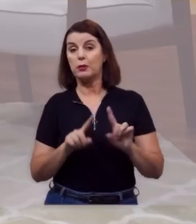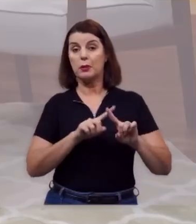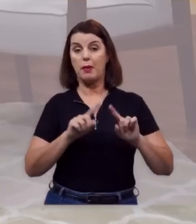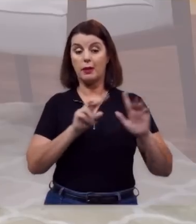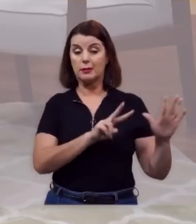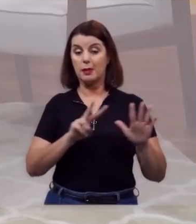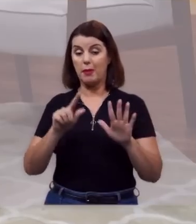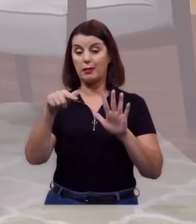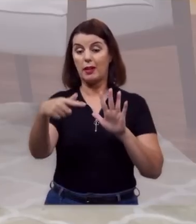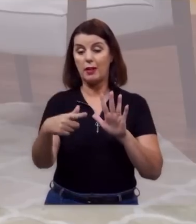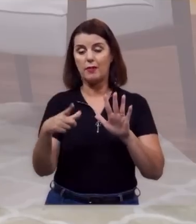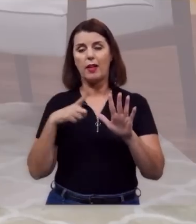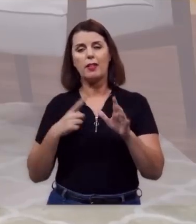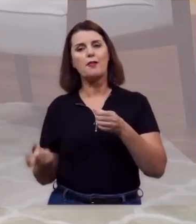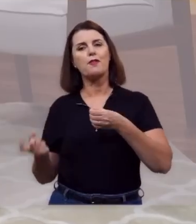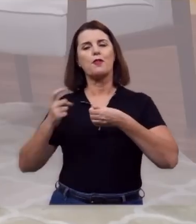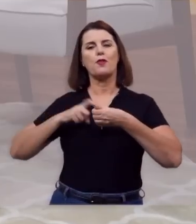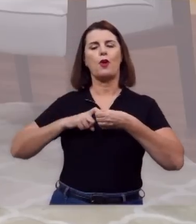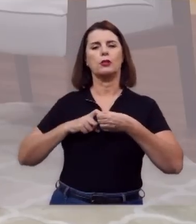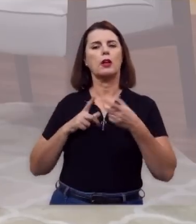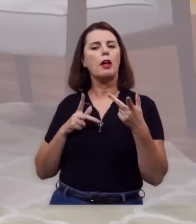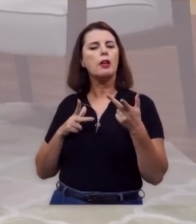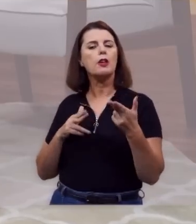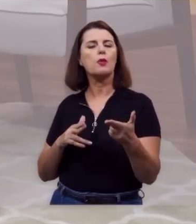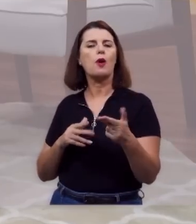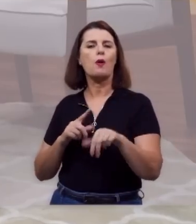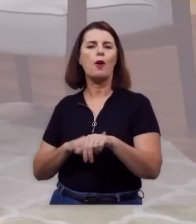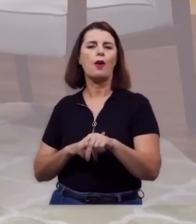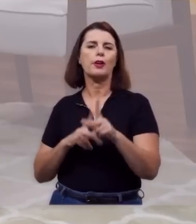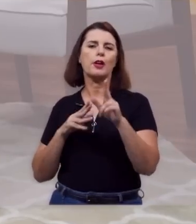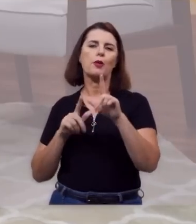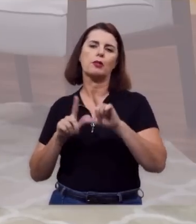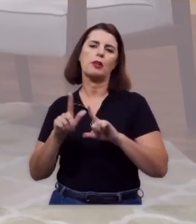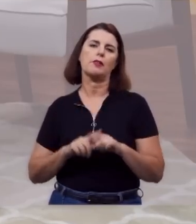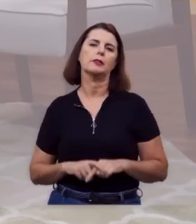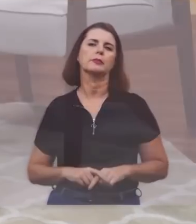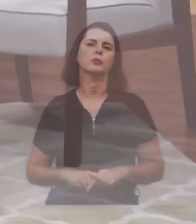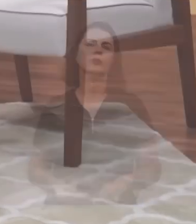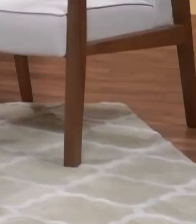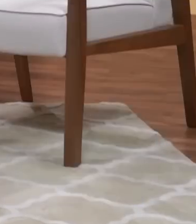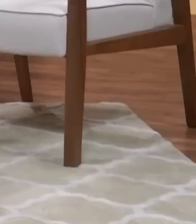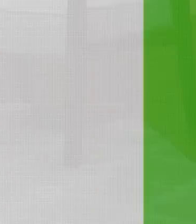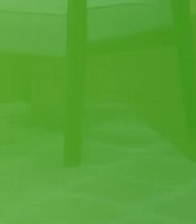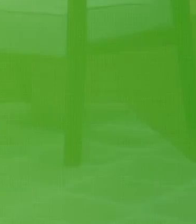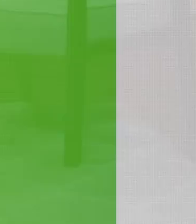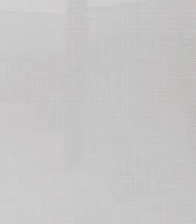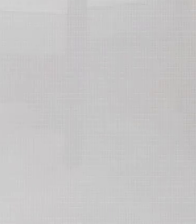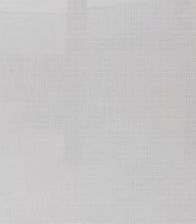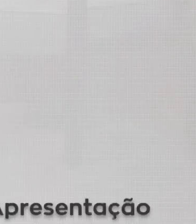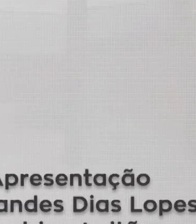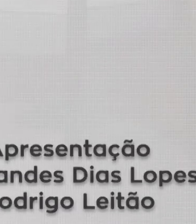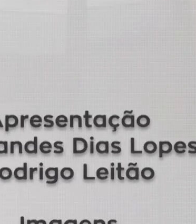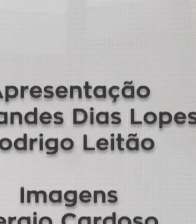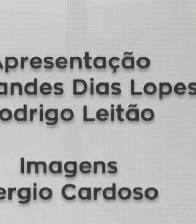por aqui mas semana que vem a gente tá de volta no mesmo horário e no mesmo canal